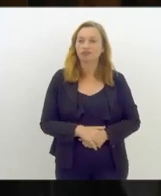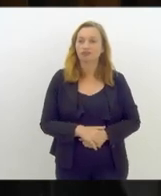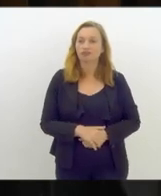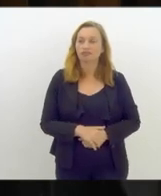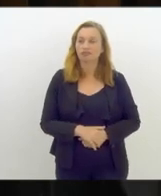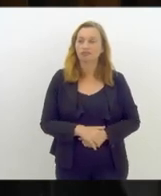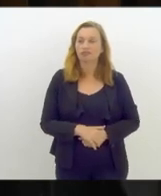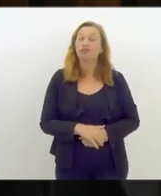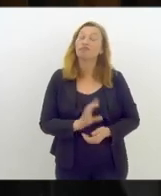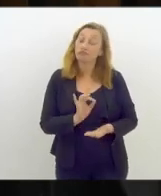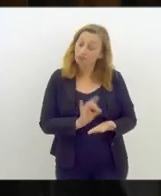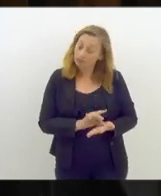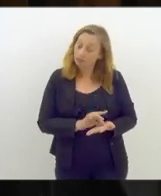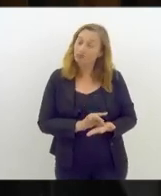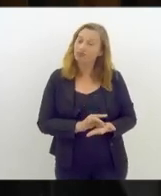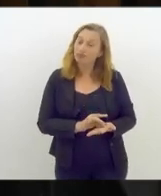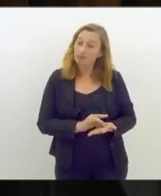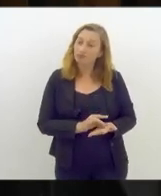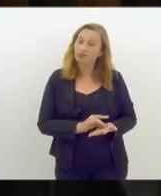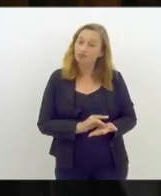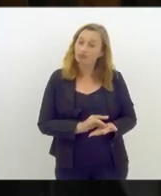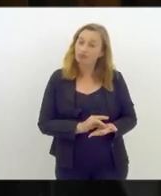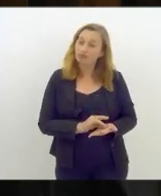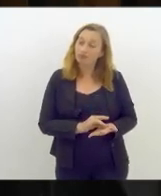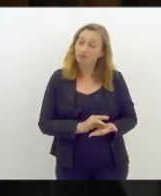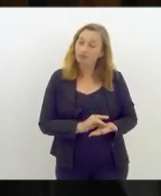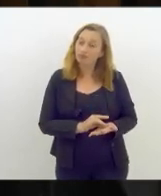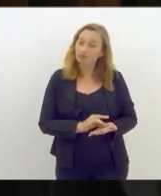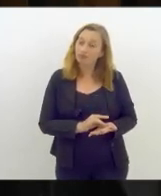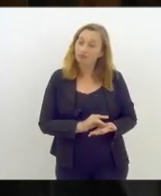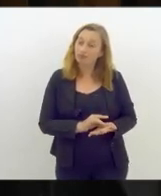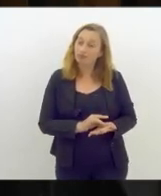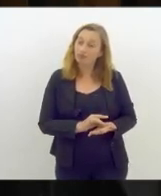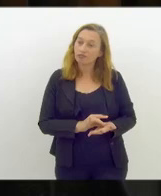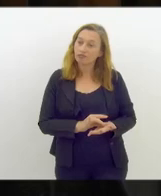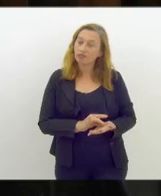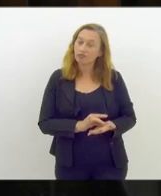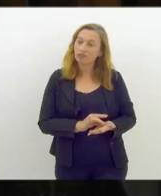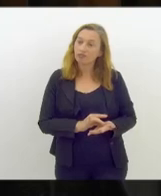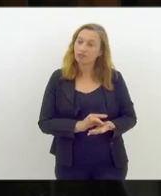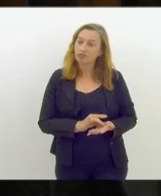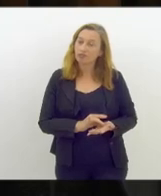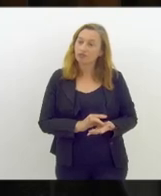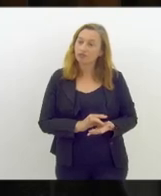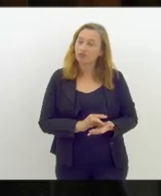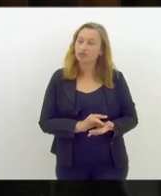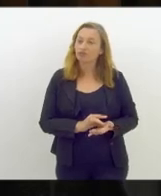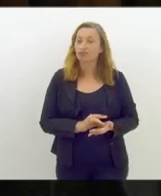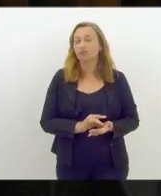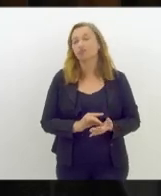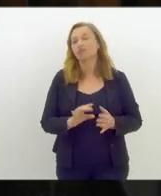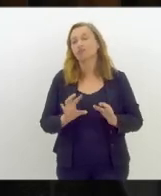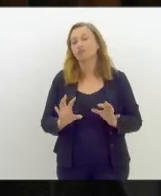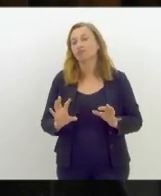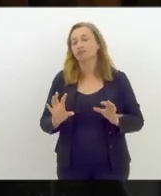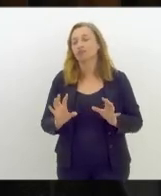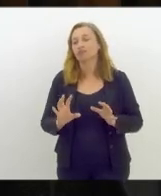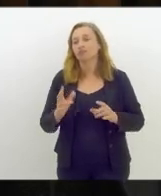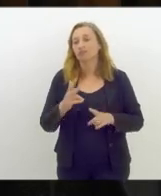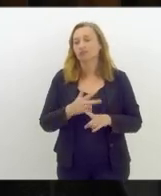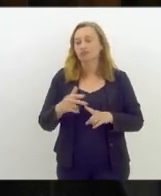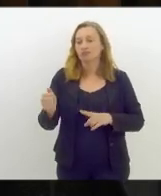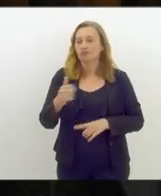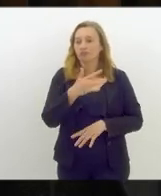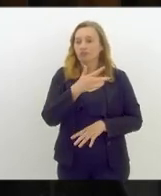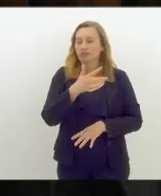é verdadeiramente o ápice de uma democracia salutar.